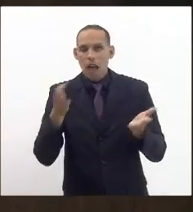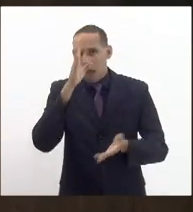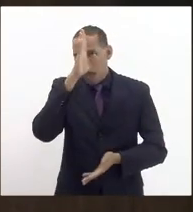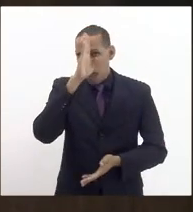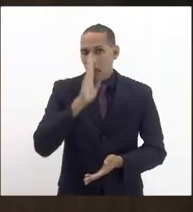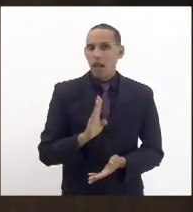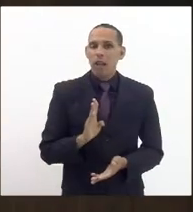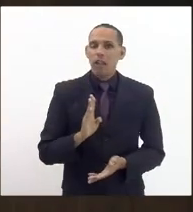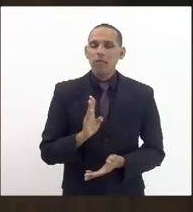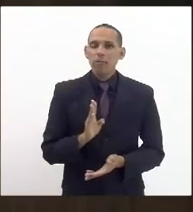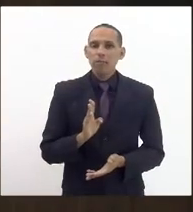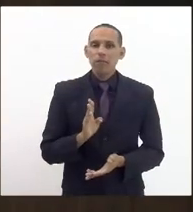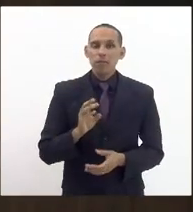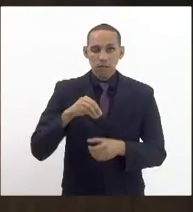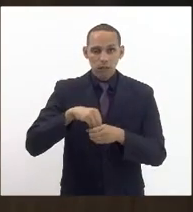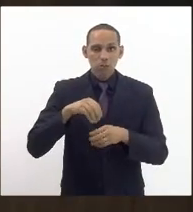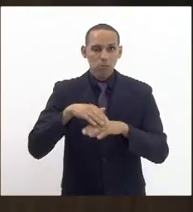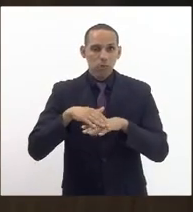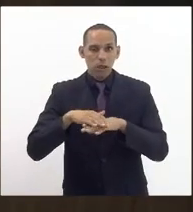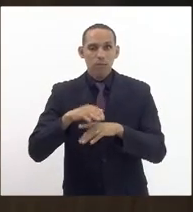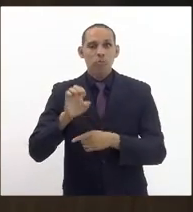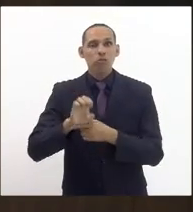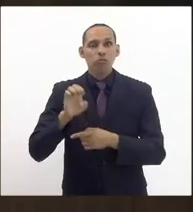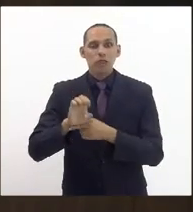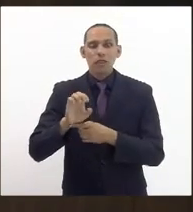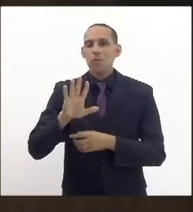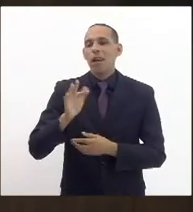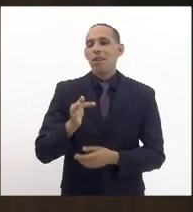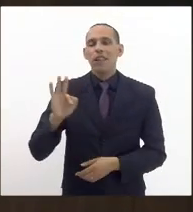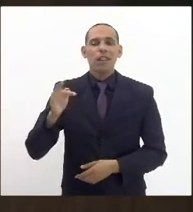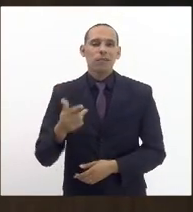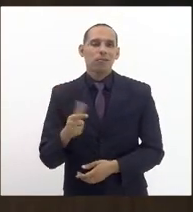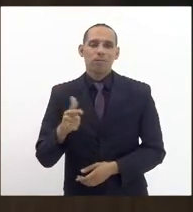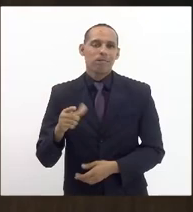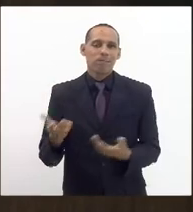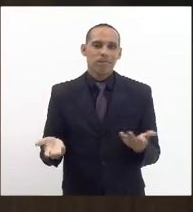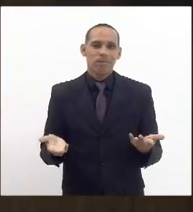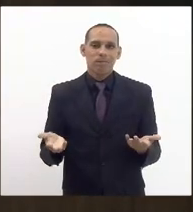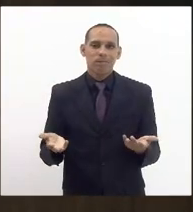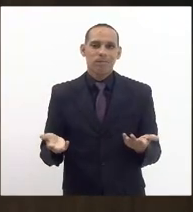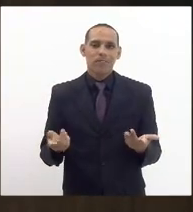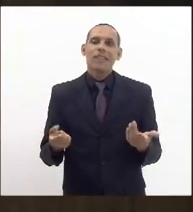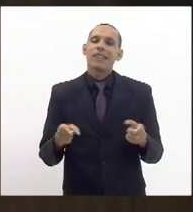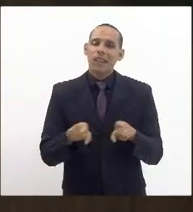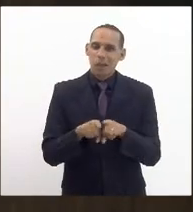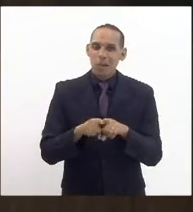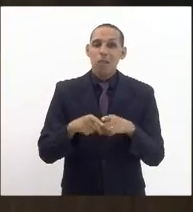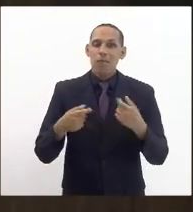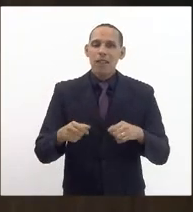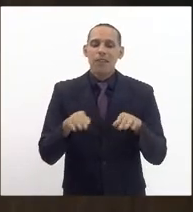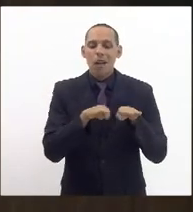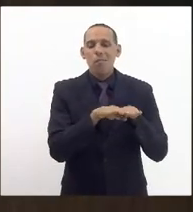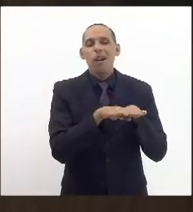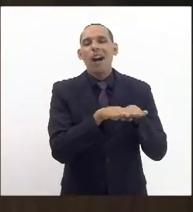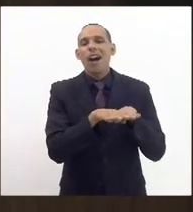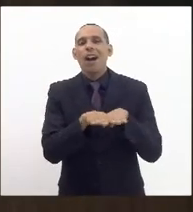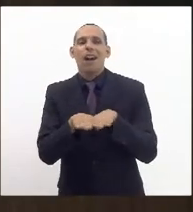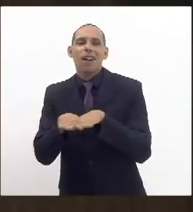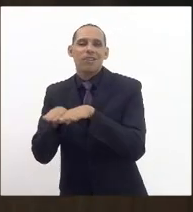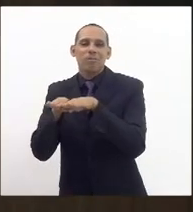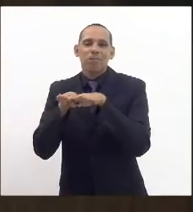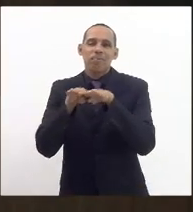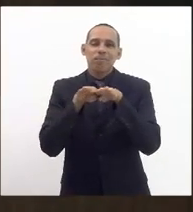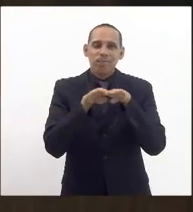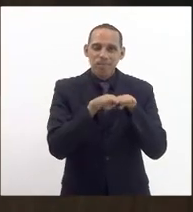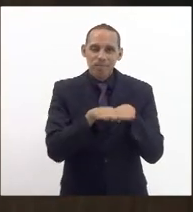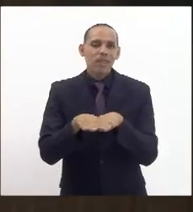gratuidade dela na rede estadual, na rede federal não tem. Então, inclusive, tinha que ter uma padronização de